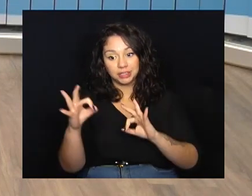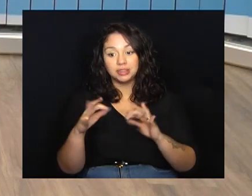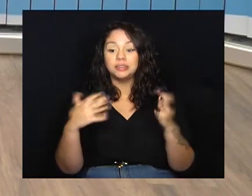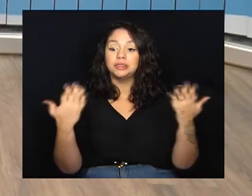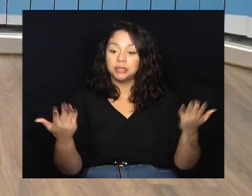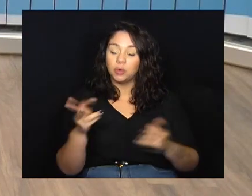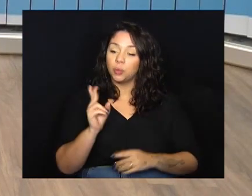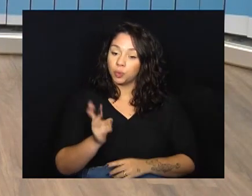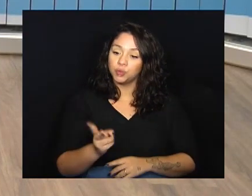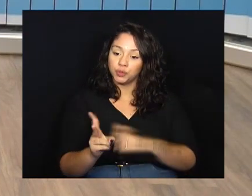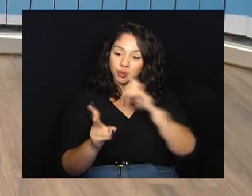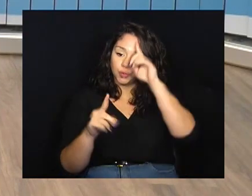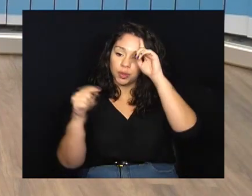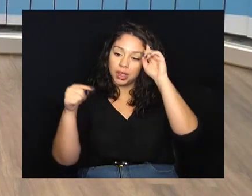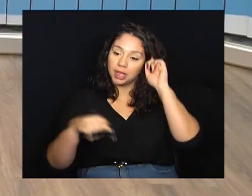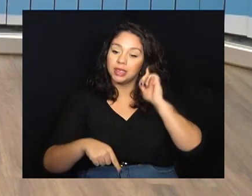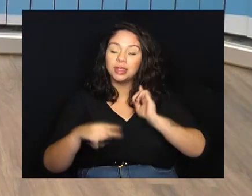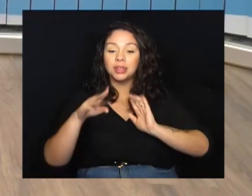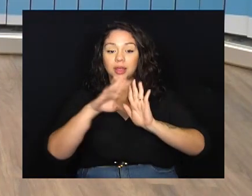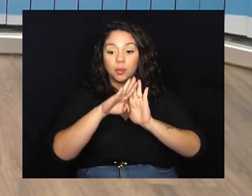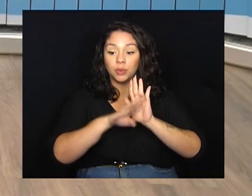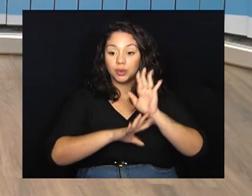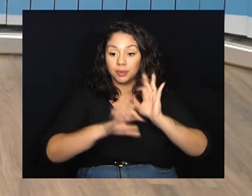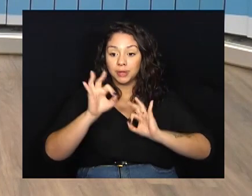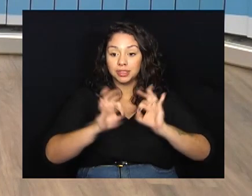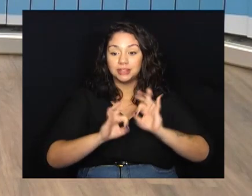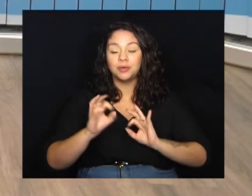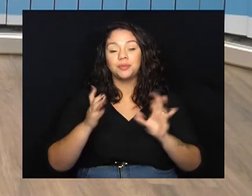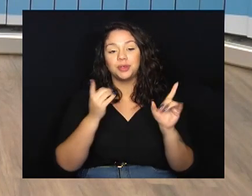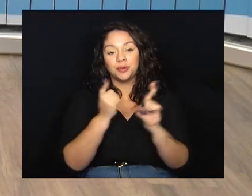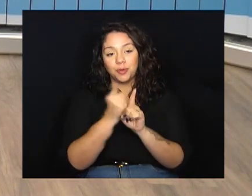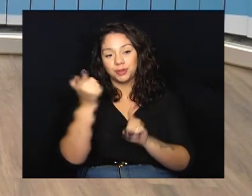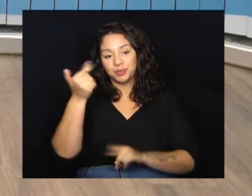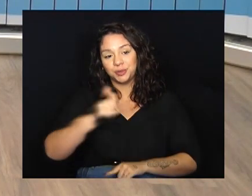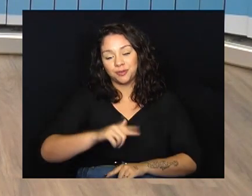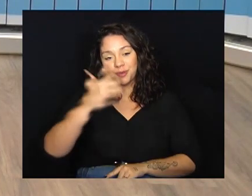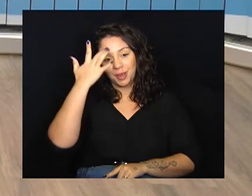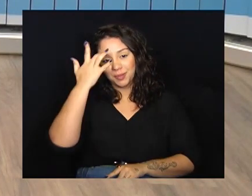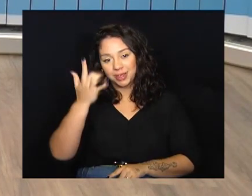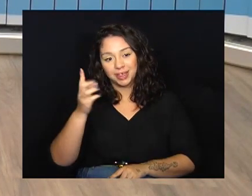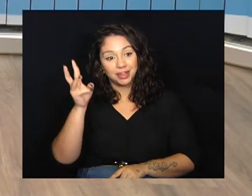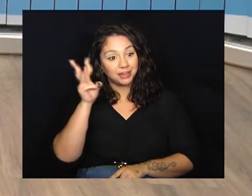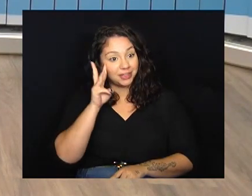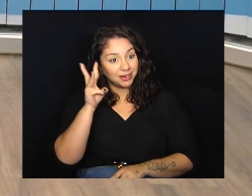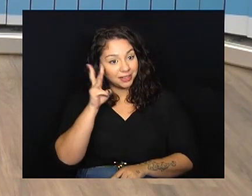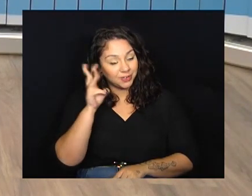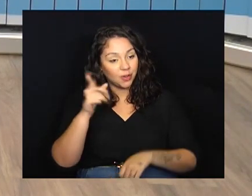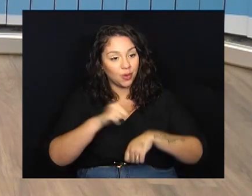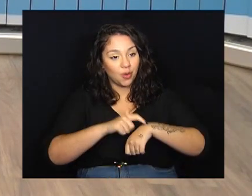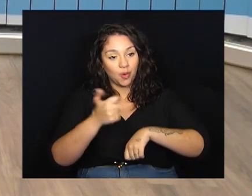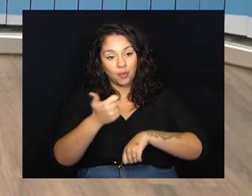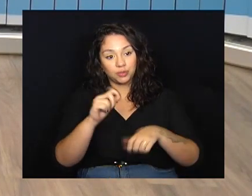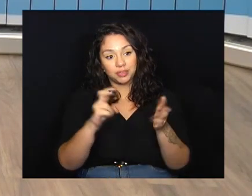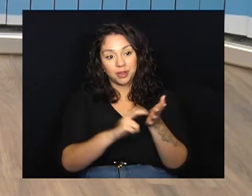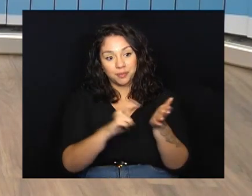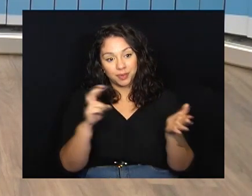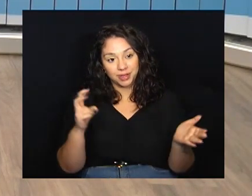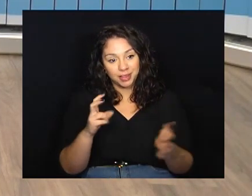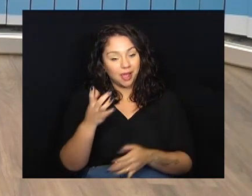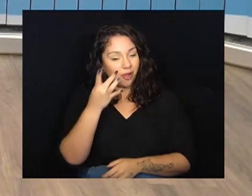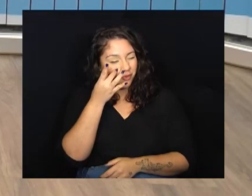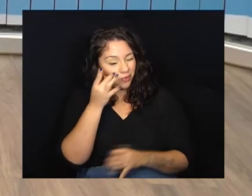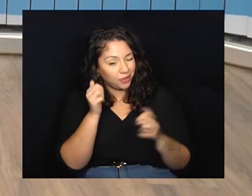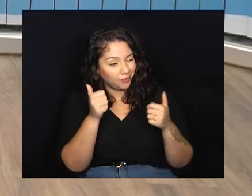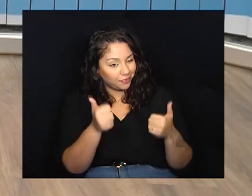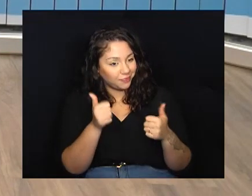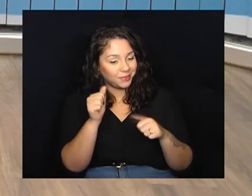continue aqui na nossa programação e nos vemos amanhã na terça-feira às 11 horas da manhã ao vivo hein